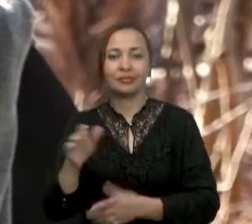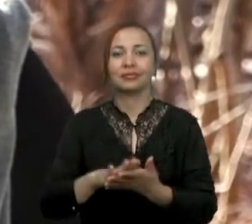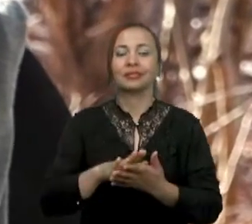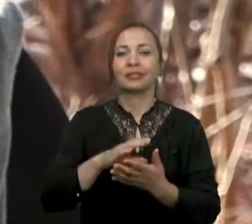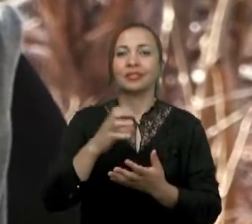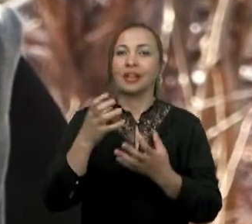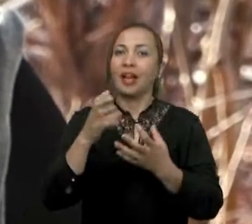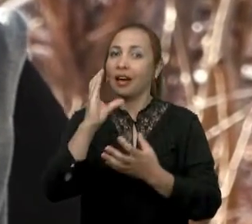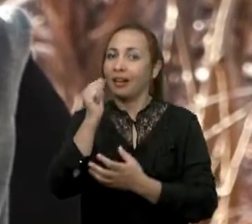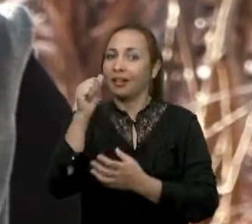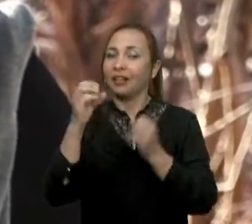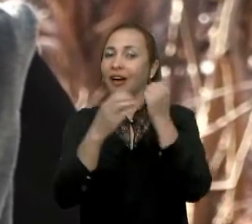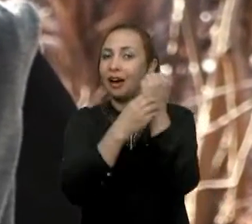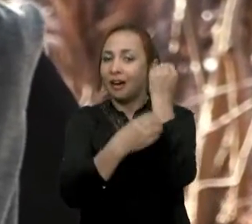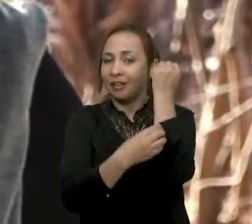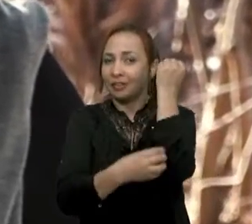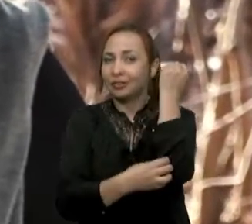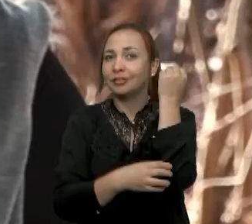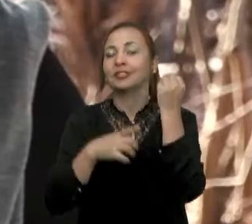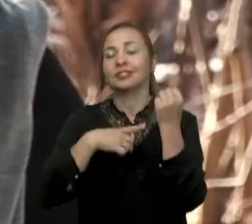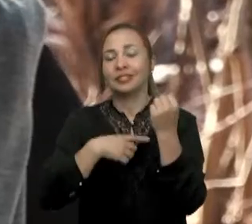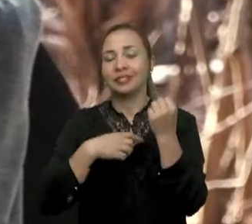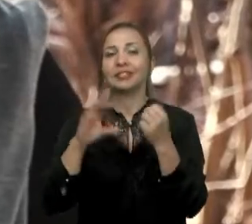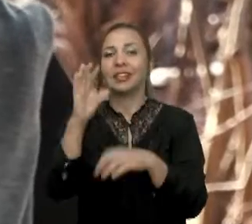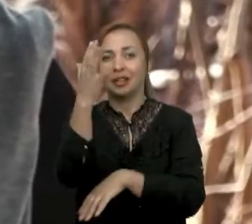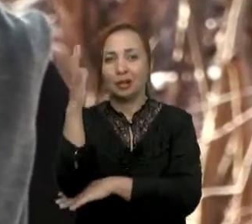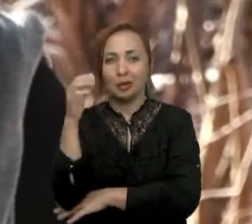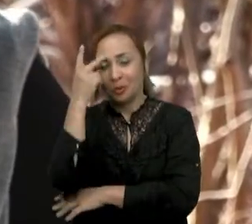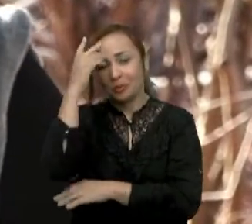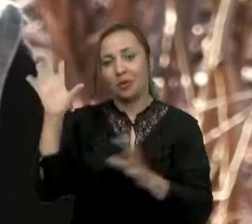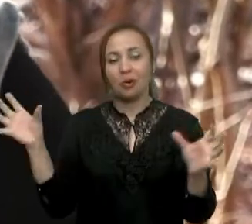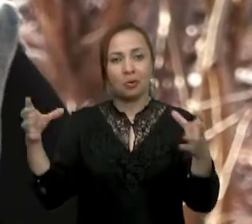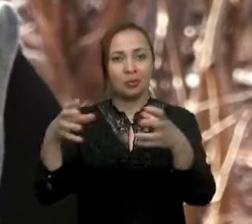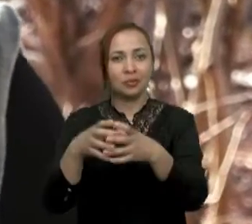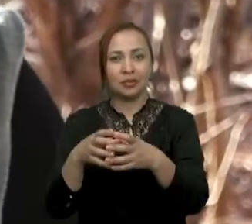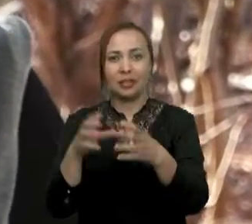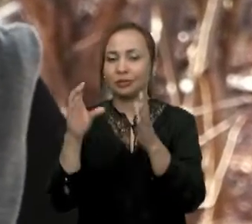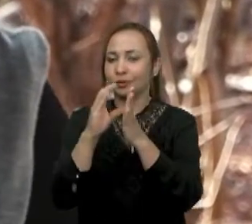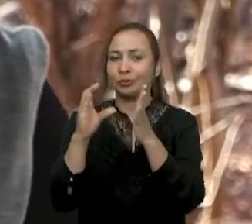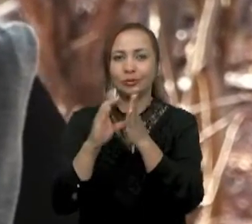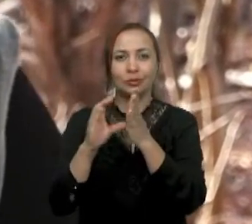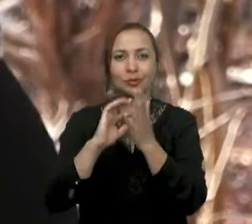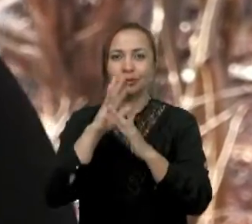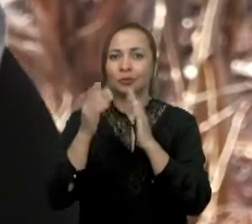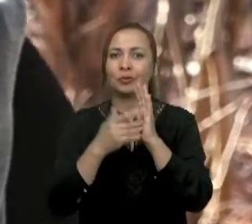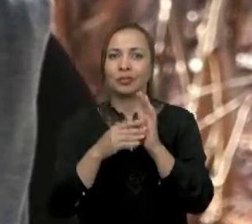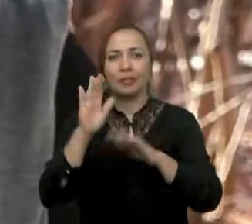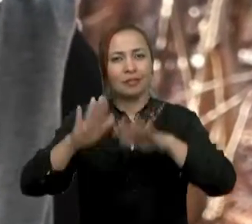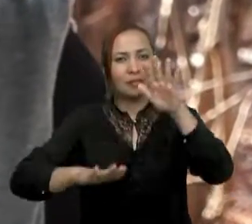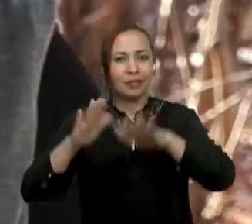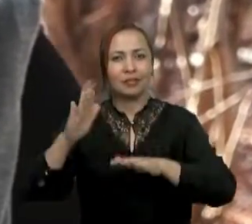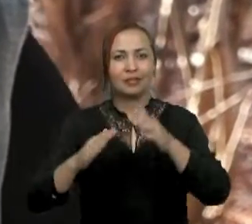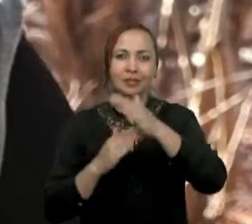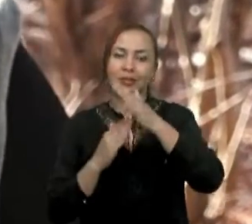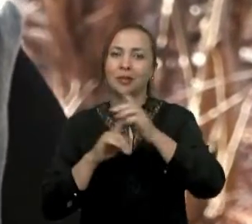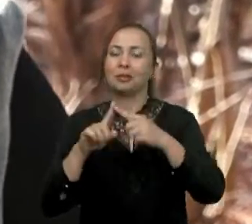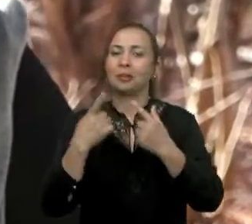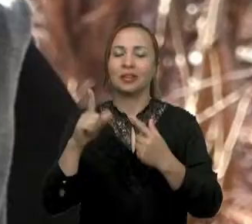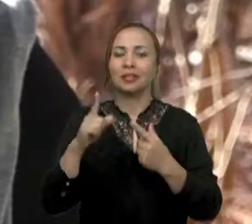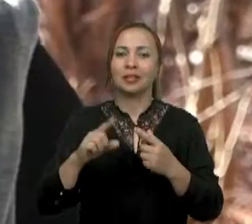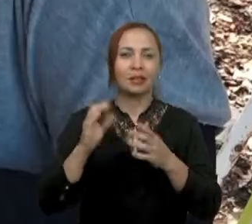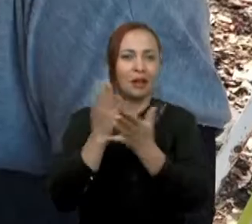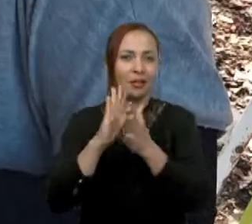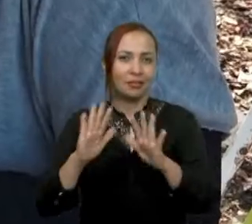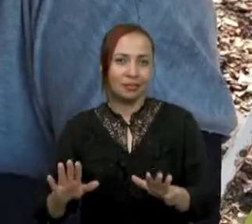caatinga ela tem recursos suficientes para uma comunidade inteira de pequenos mamíferos e varia ao longo do tempo mas não deixa de existir